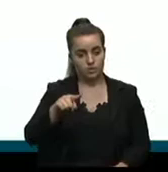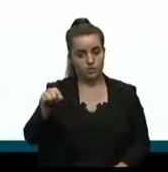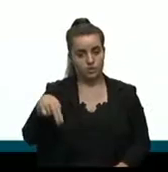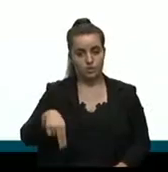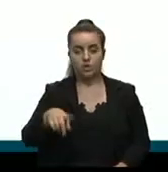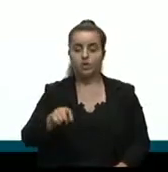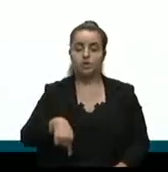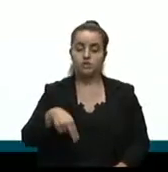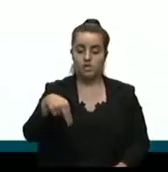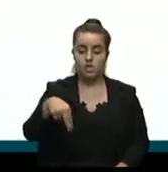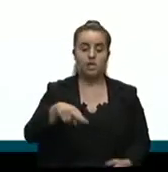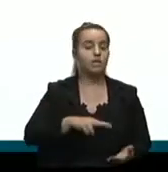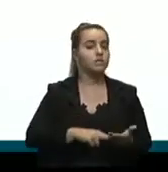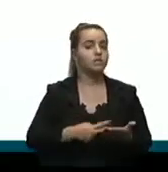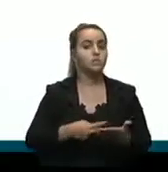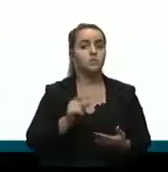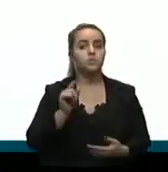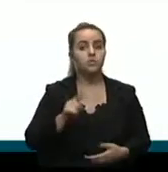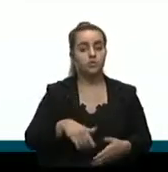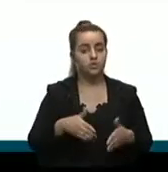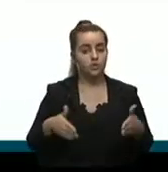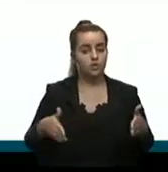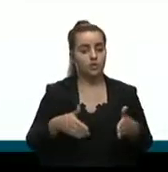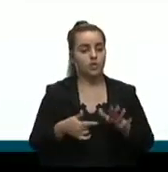o tamanho da nossa amostra.